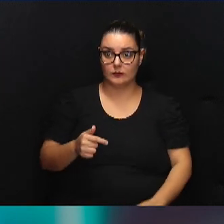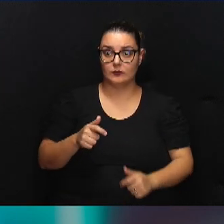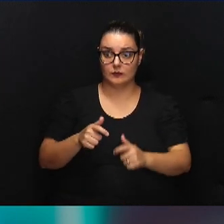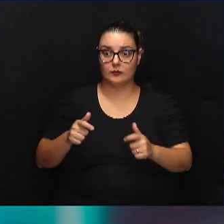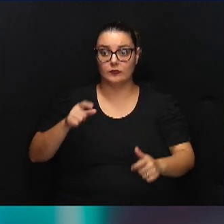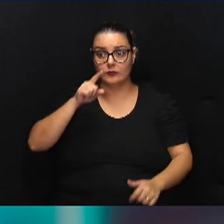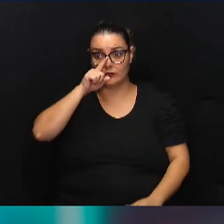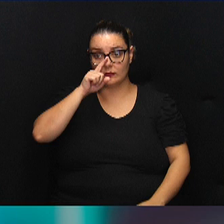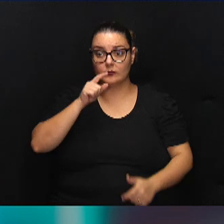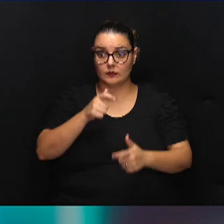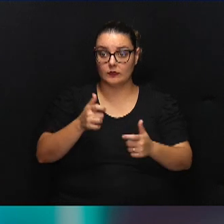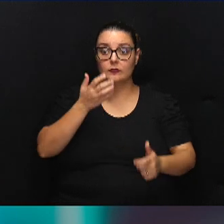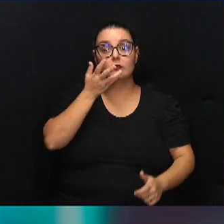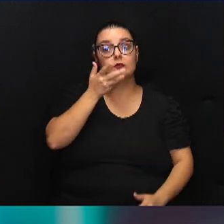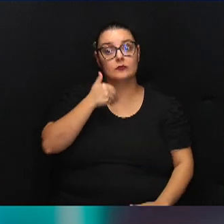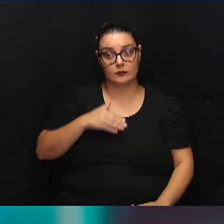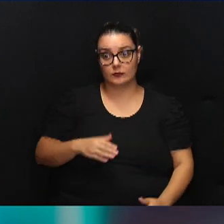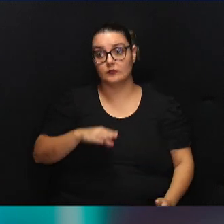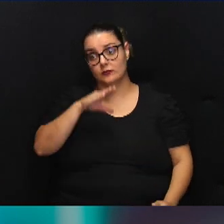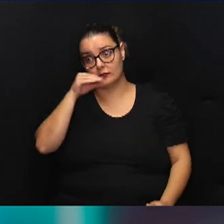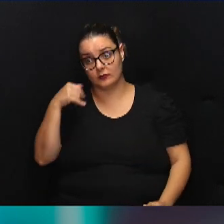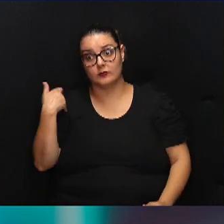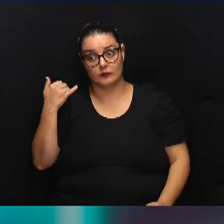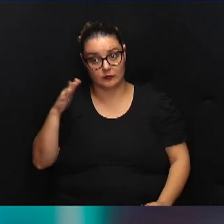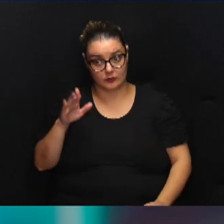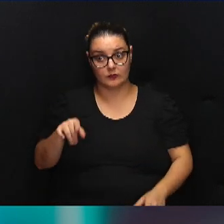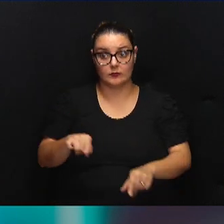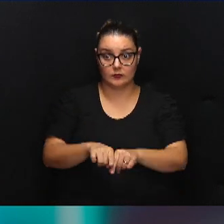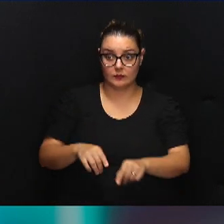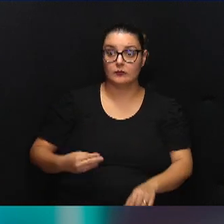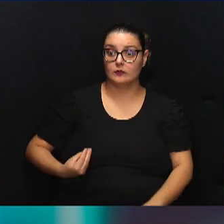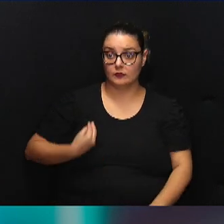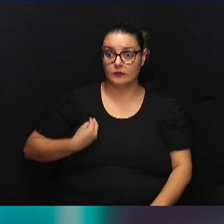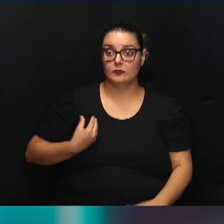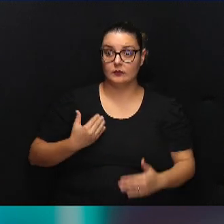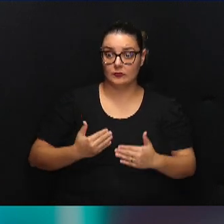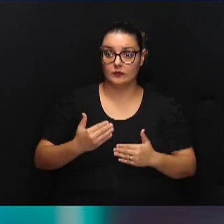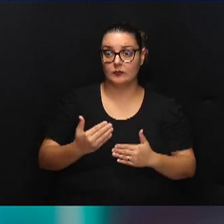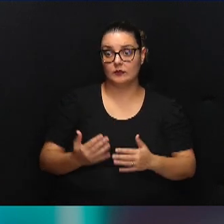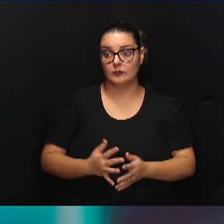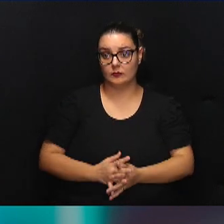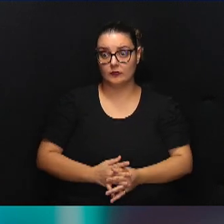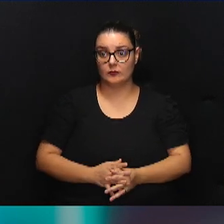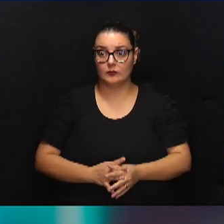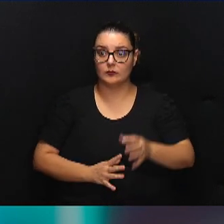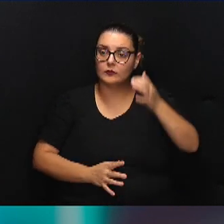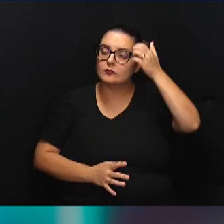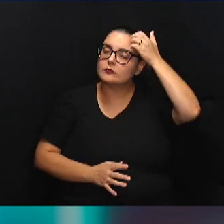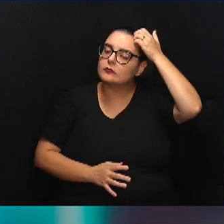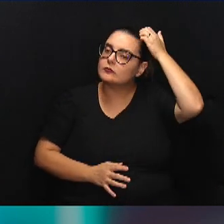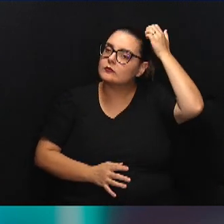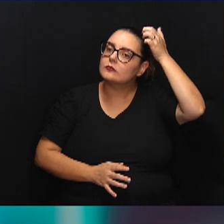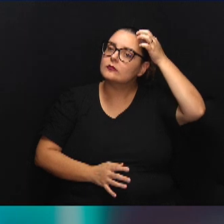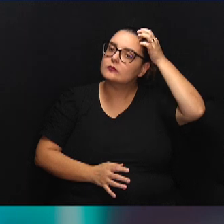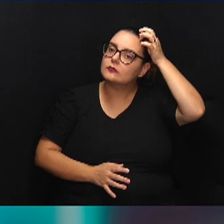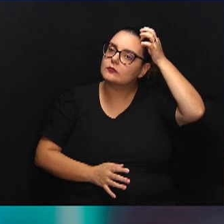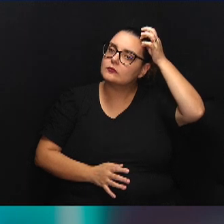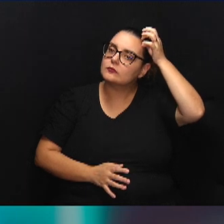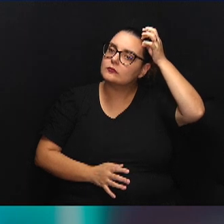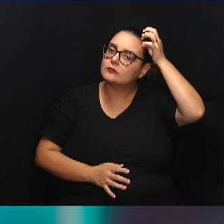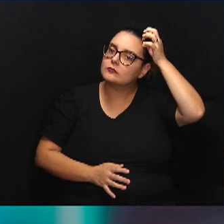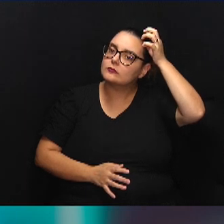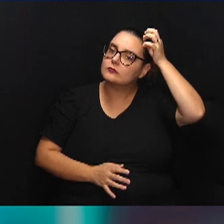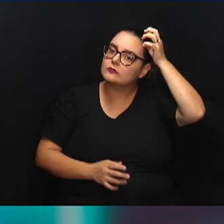das crianças e adolescentes, e os adultos, inclusive, que sobreviveram, né? A gente falou muito do risco de ter um encurtamento de qualidade de